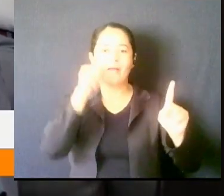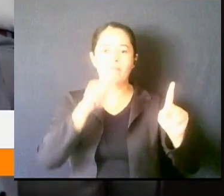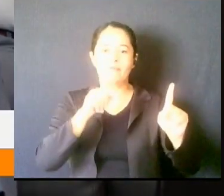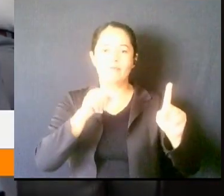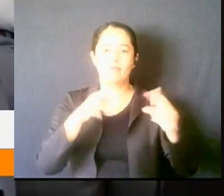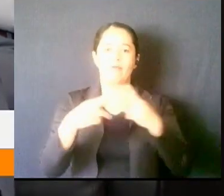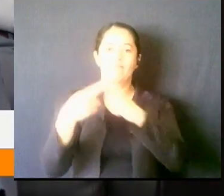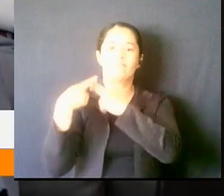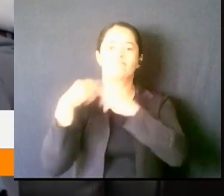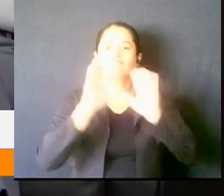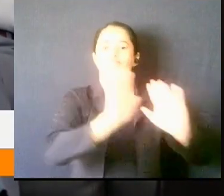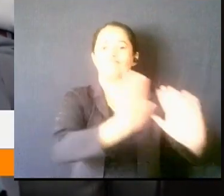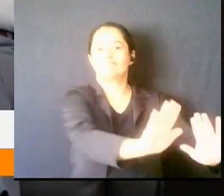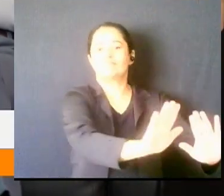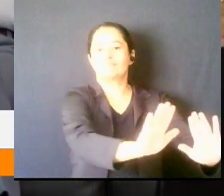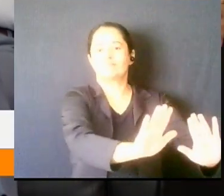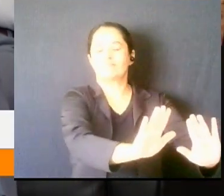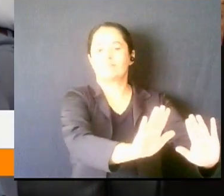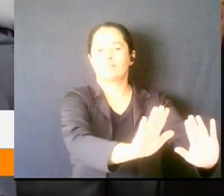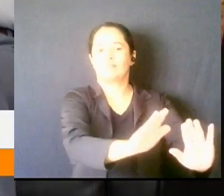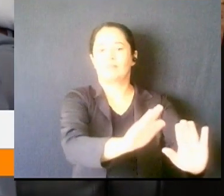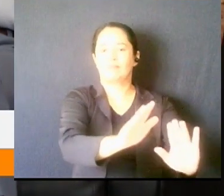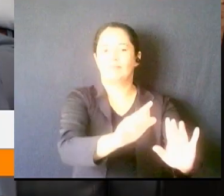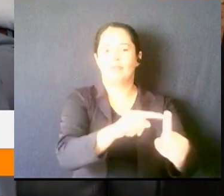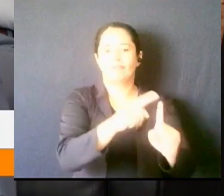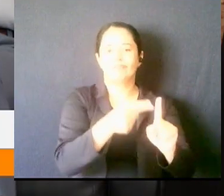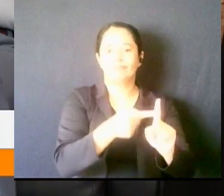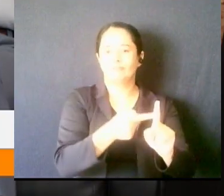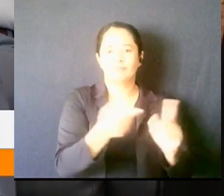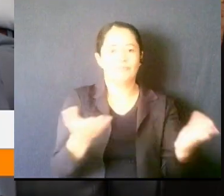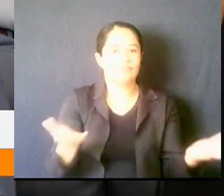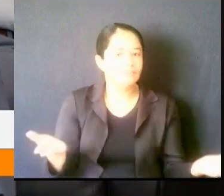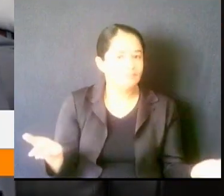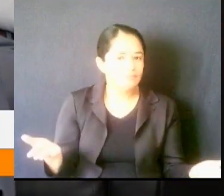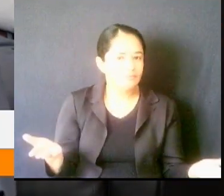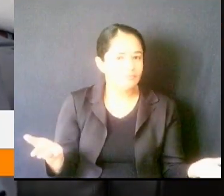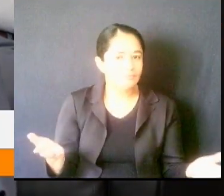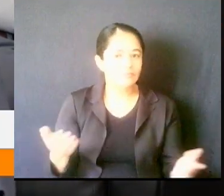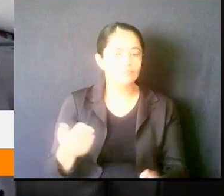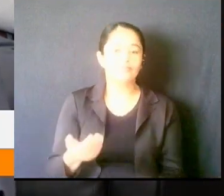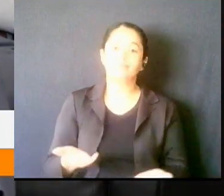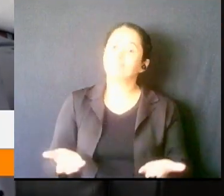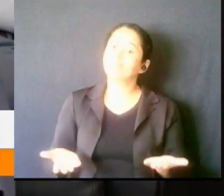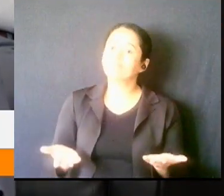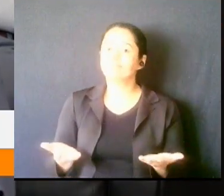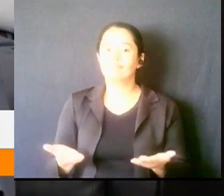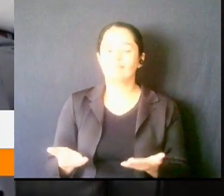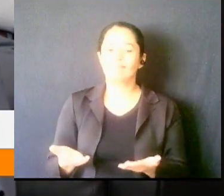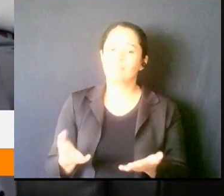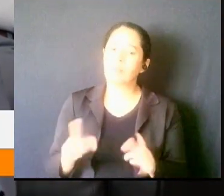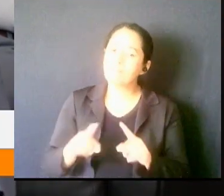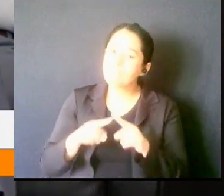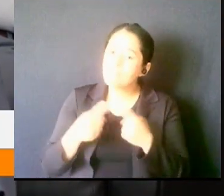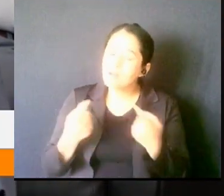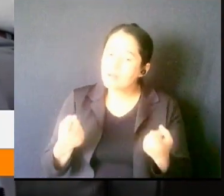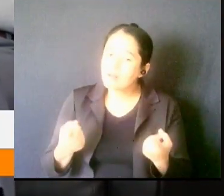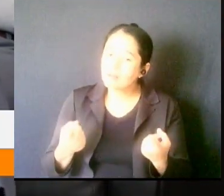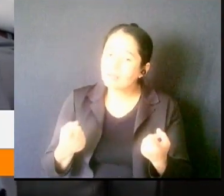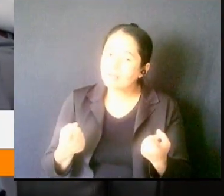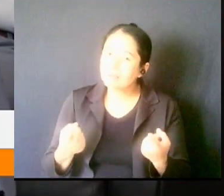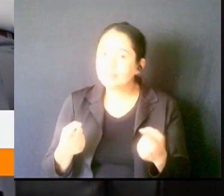pela concepção e contracepção. Sim. E, na verdade, isso é